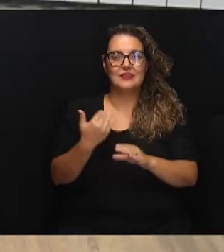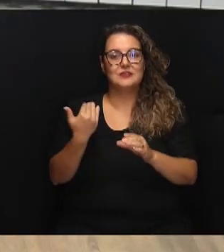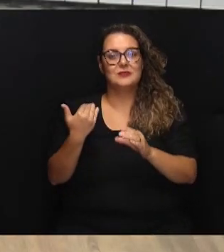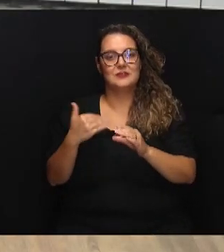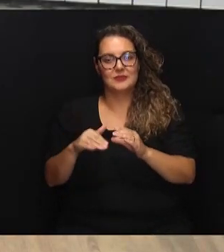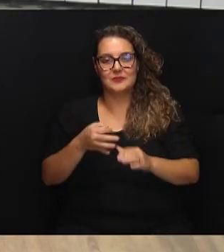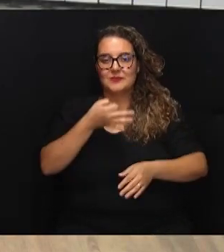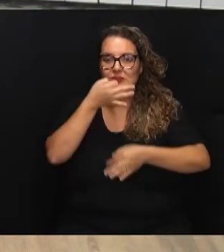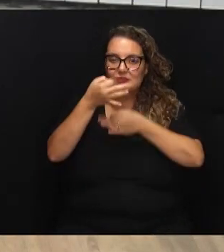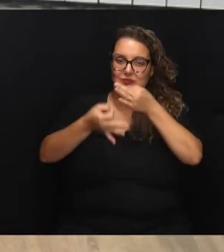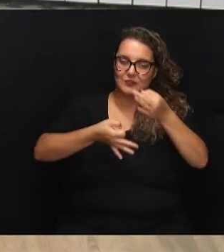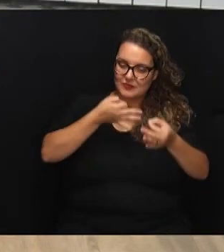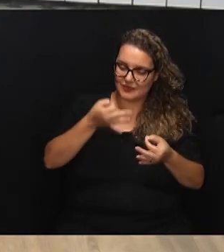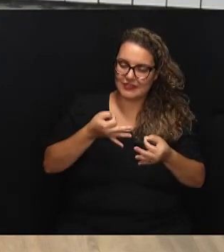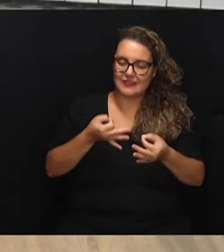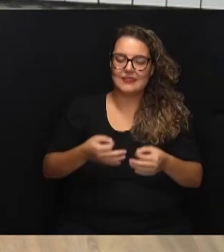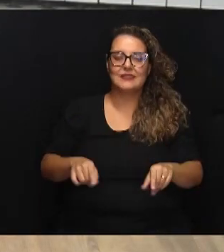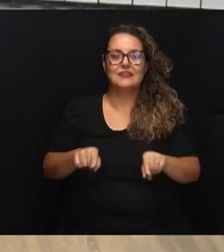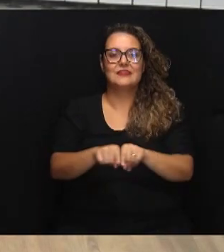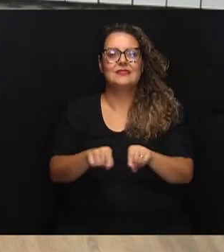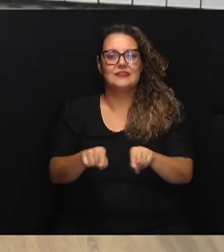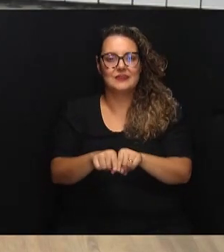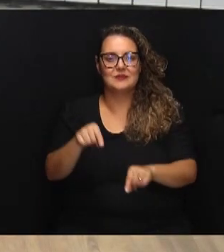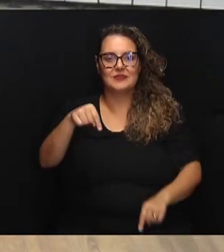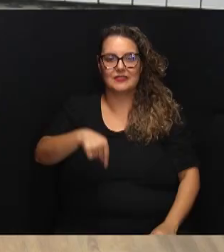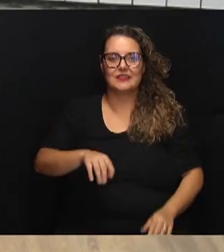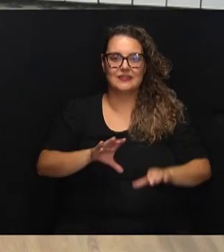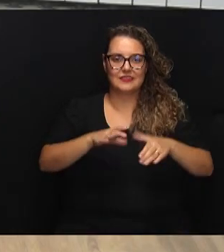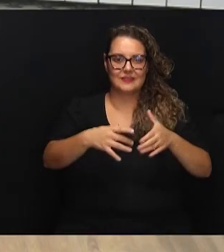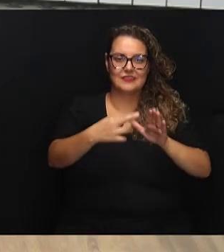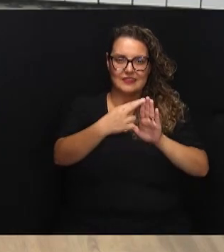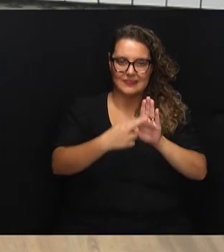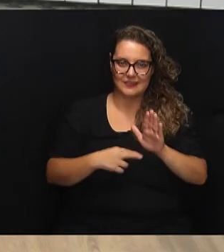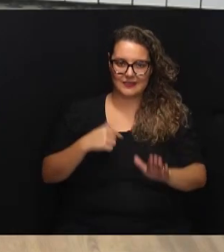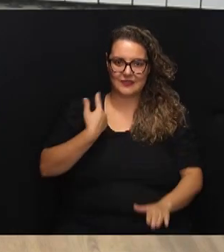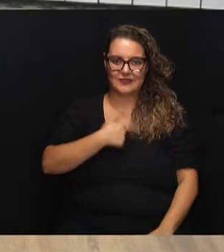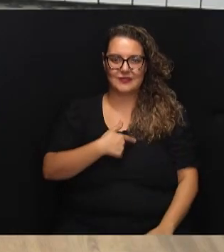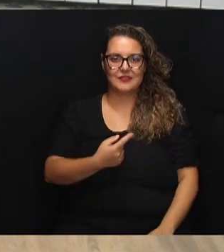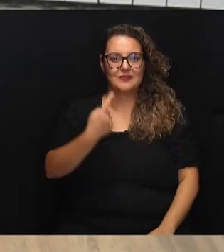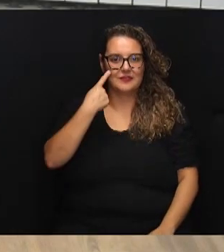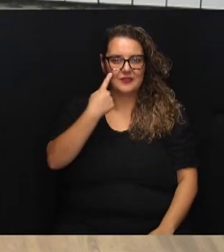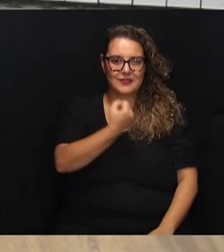sua sugestão ou a sua opinião aqui para a nossa redação.